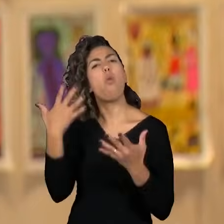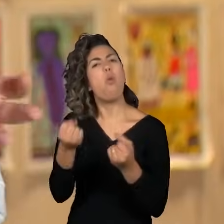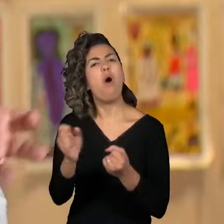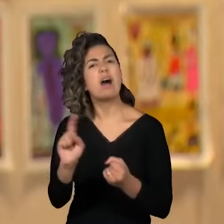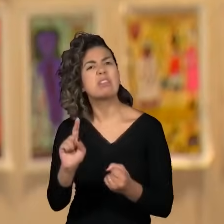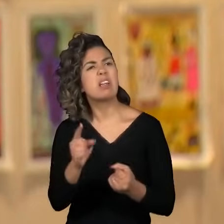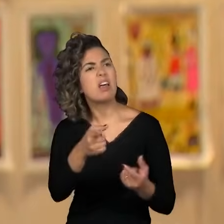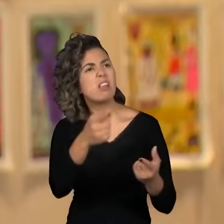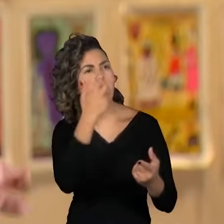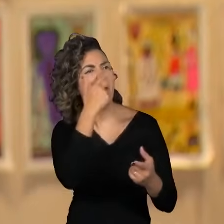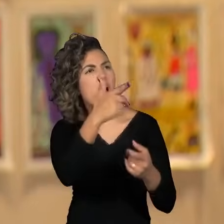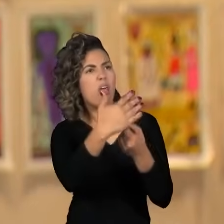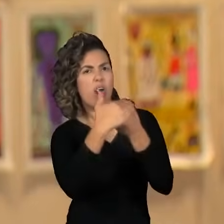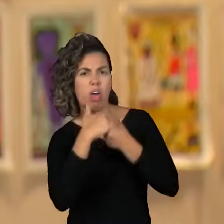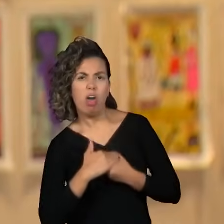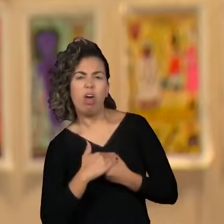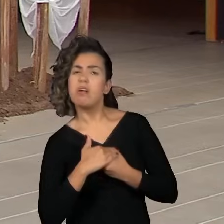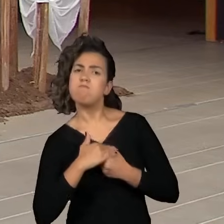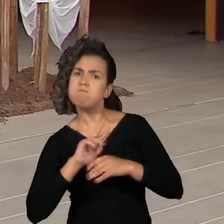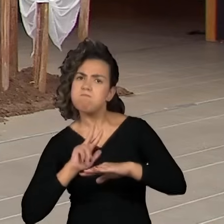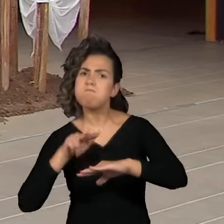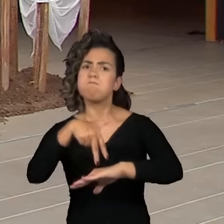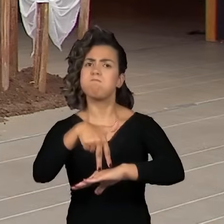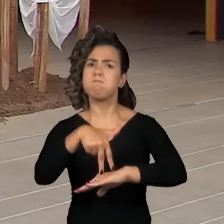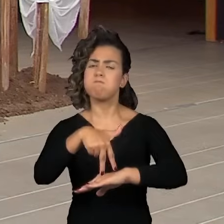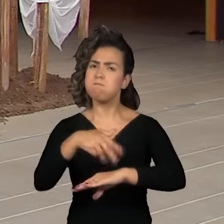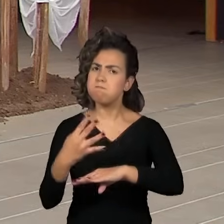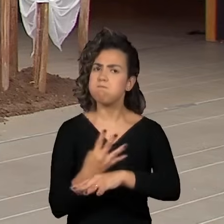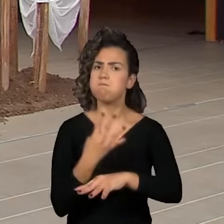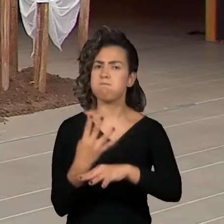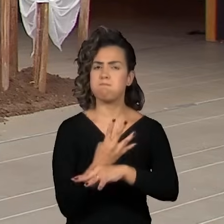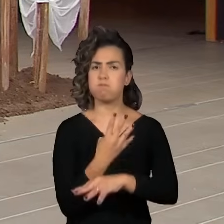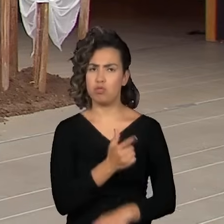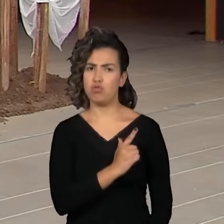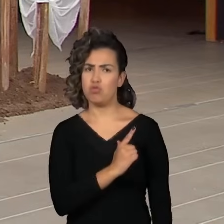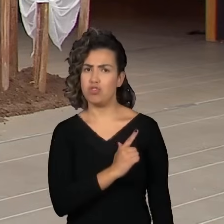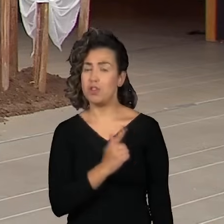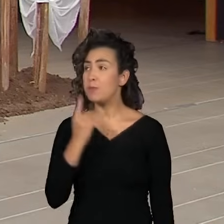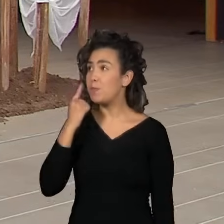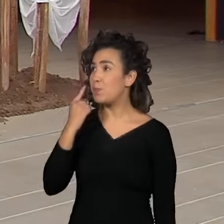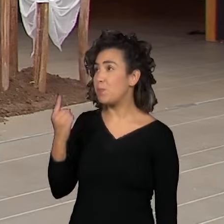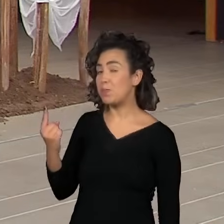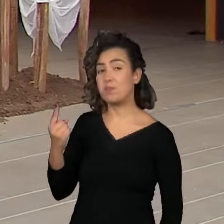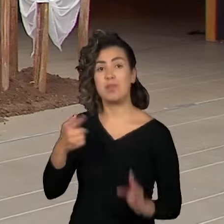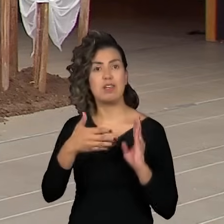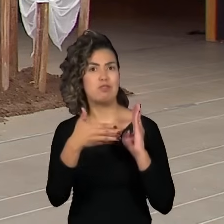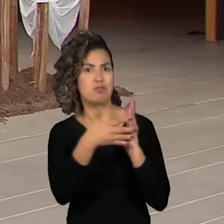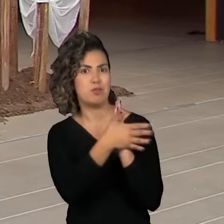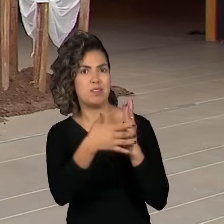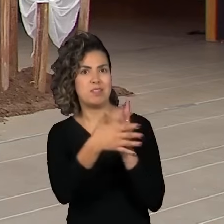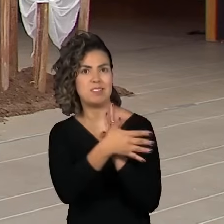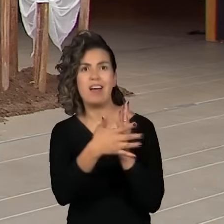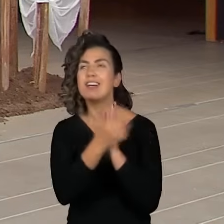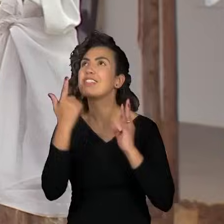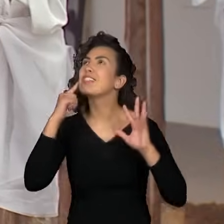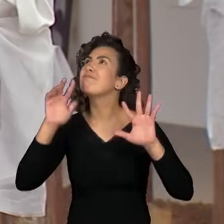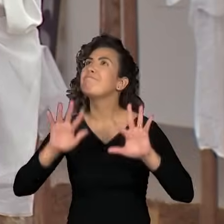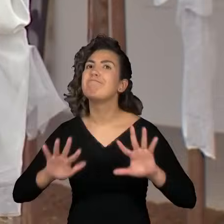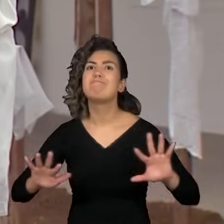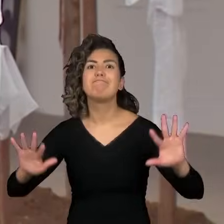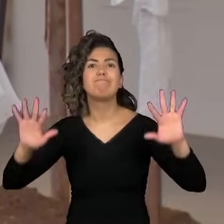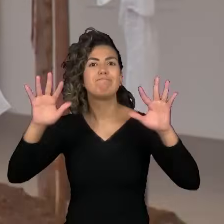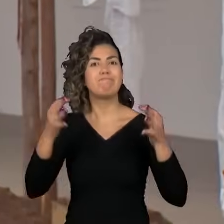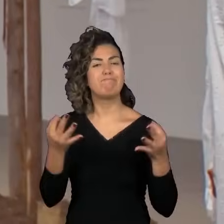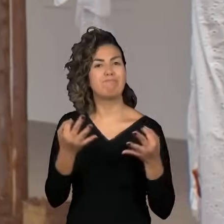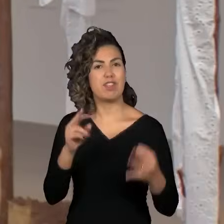análogas aos bens que são retirados do contexto. No Instituto Tomi Otaki, a instalação de Castiel